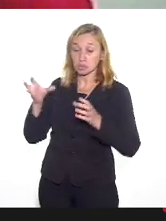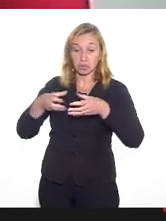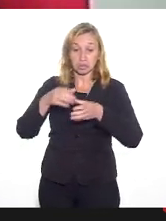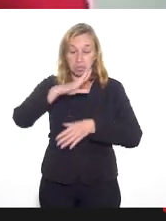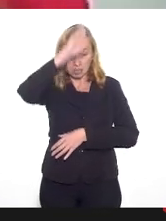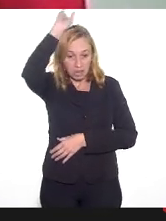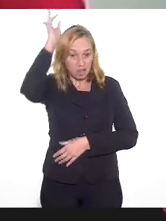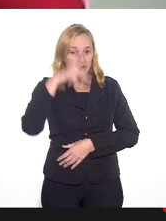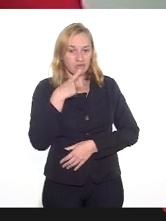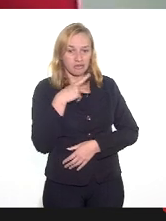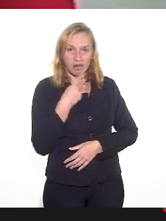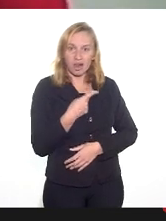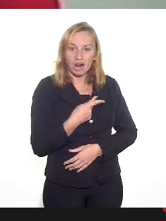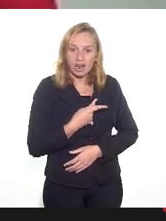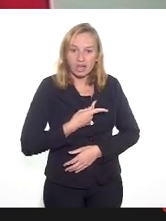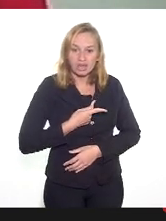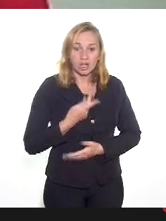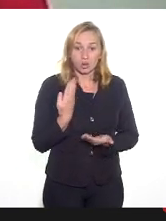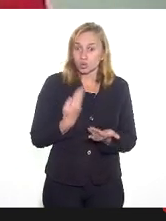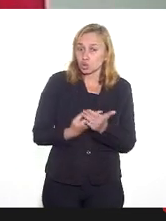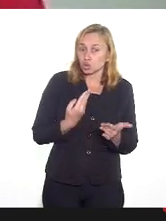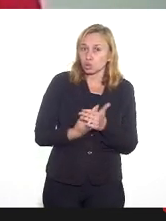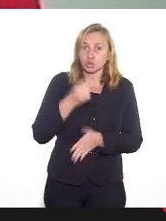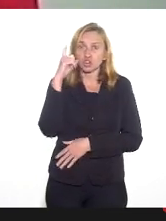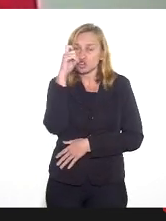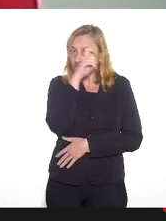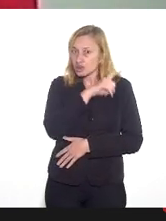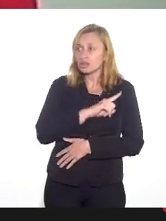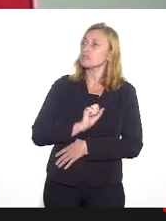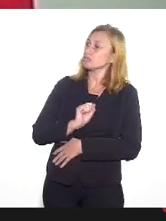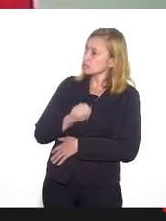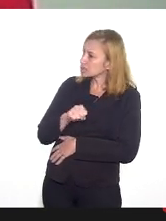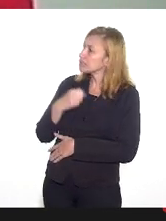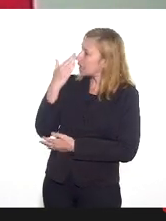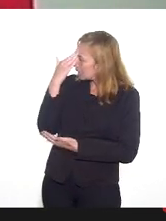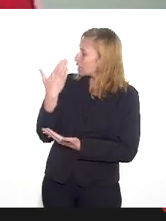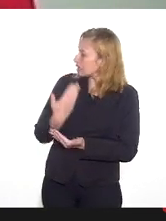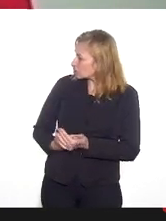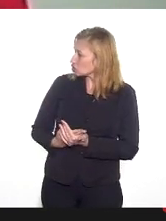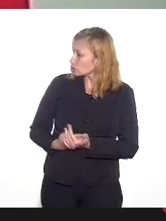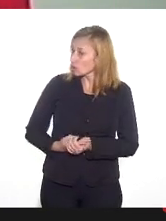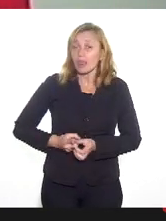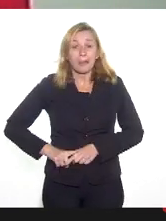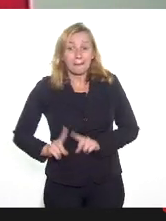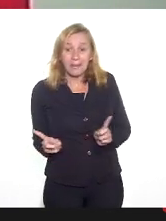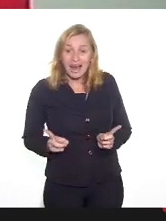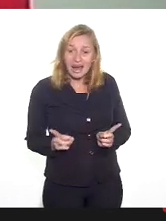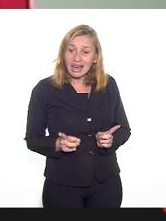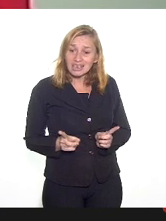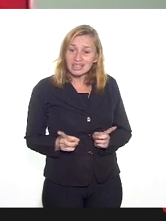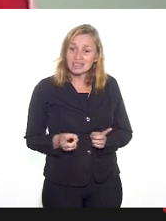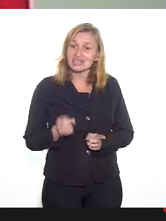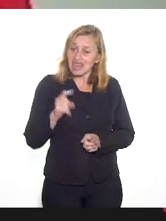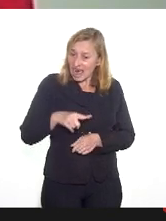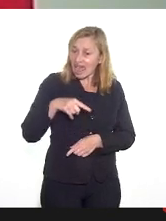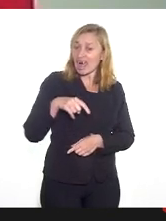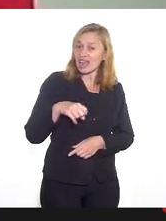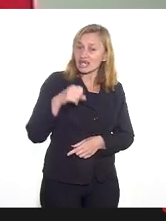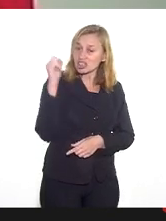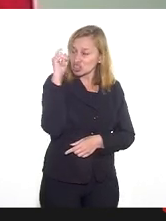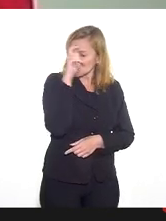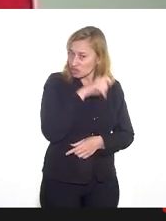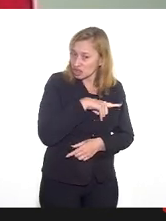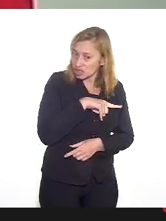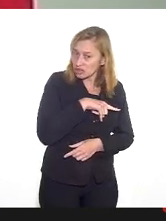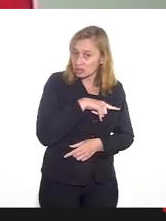dizer que é um estudo difícil, e deve ser, não estou dizendo que não seja, mas se é um estudo difícil, e se esse tema está